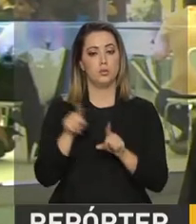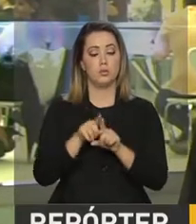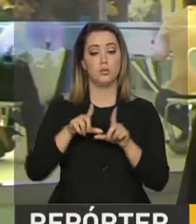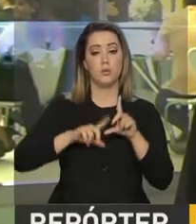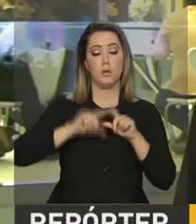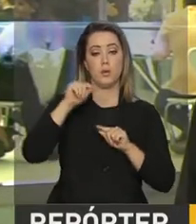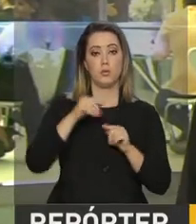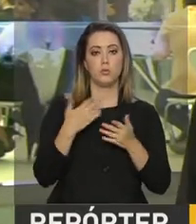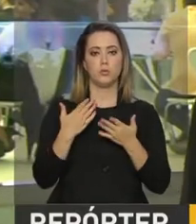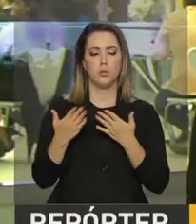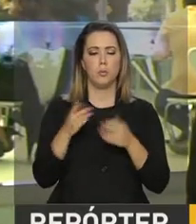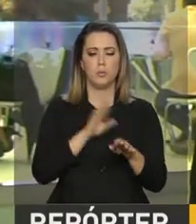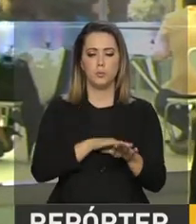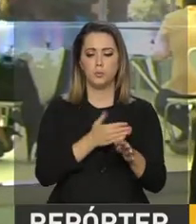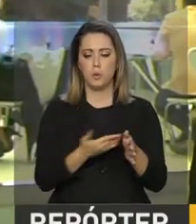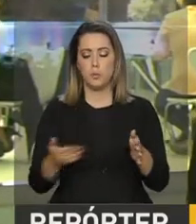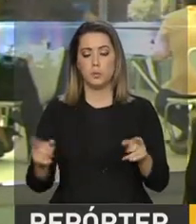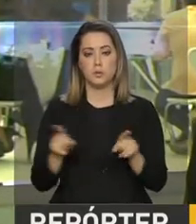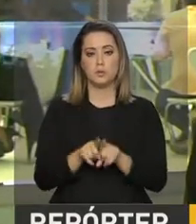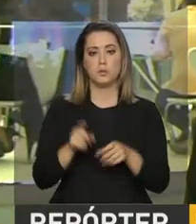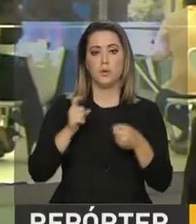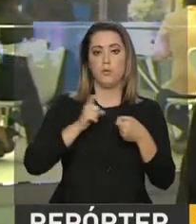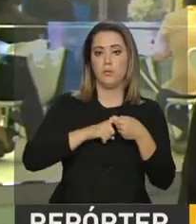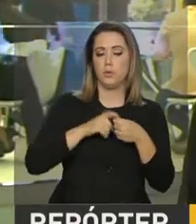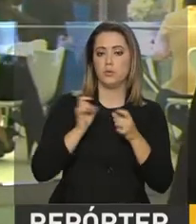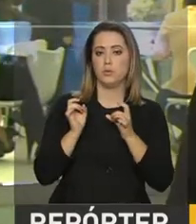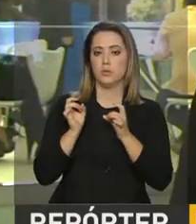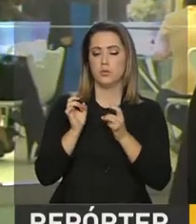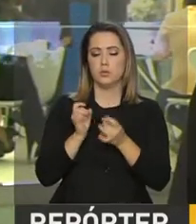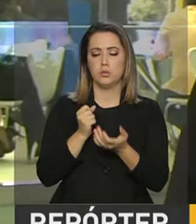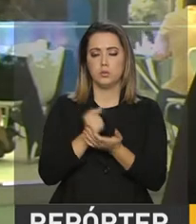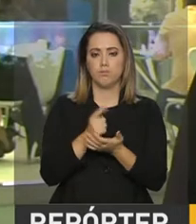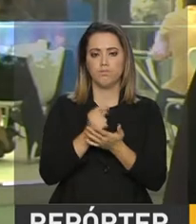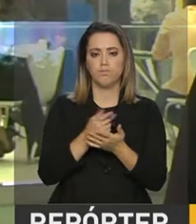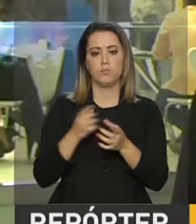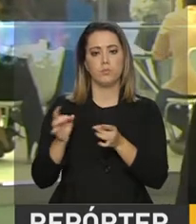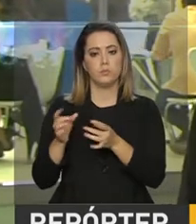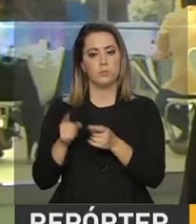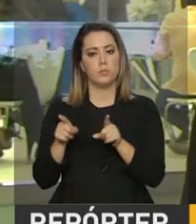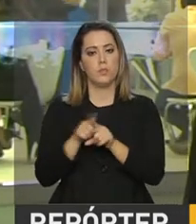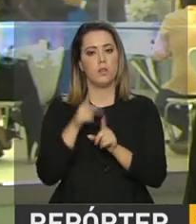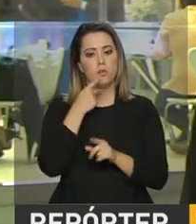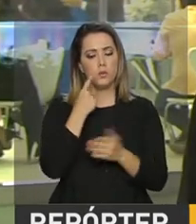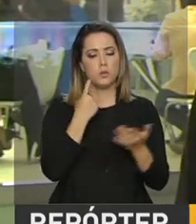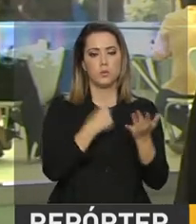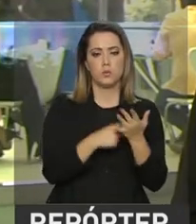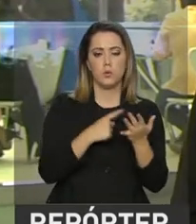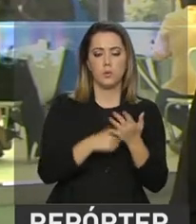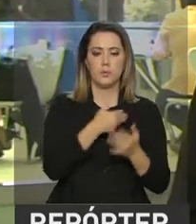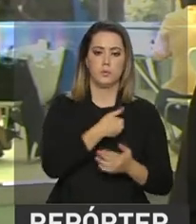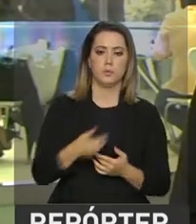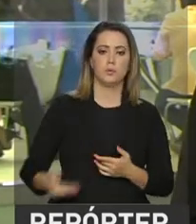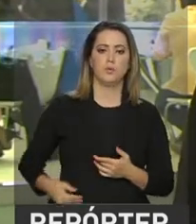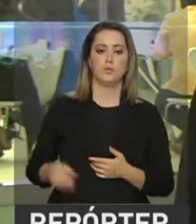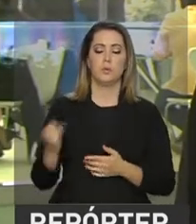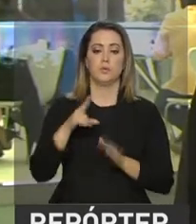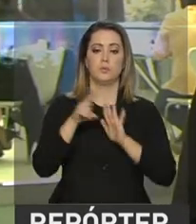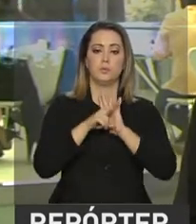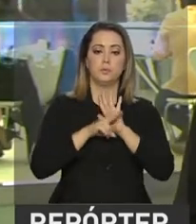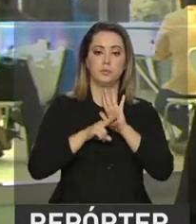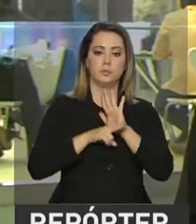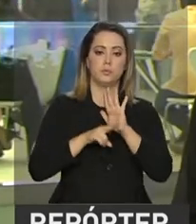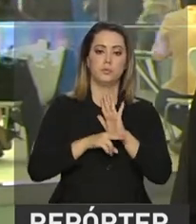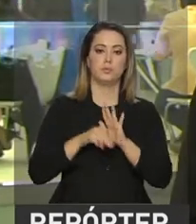Temer destacou a retomada da geração de empregos e reforçou o compromisso do governo com as reformas previdenciária, política